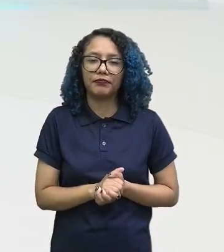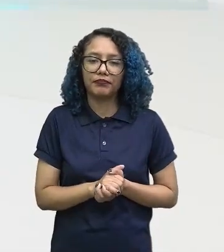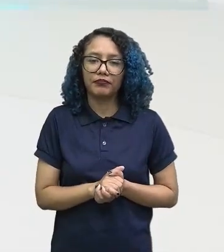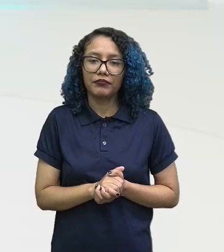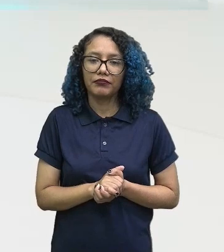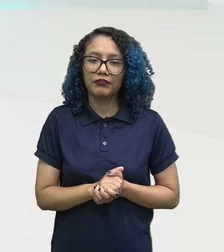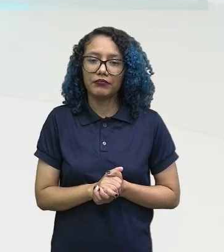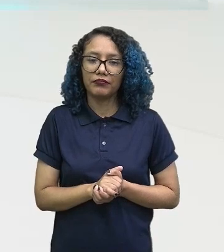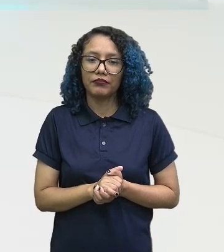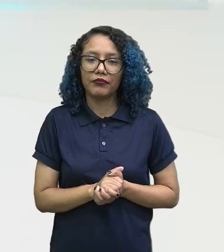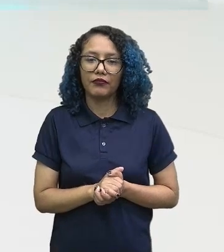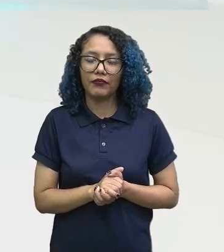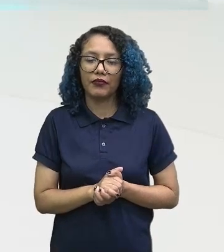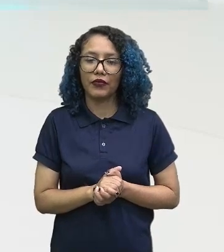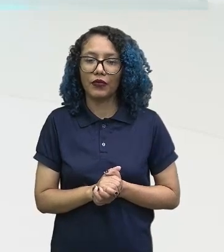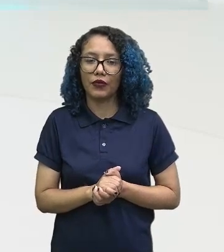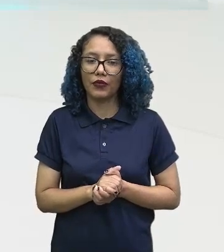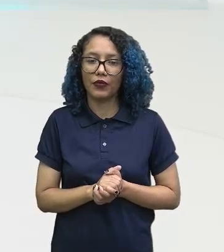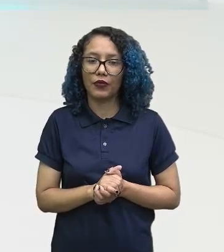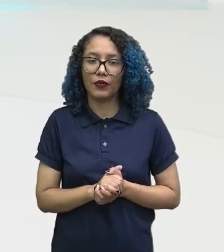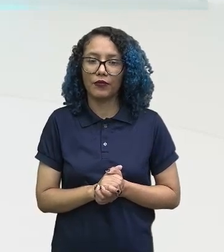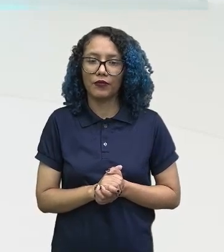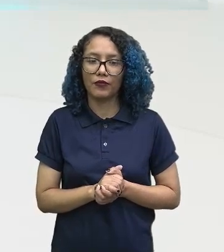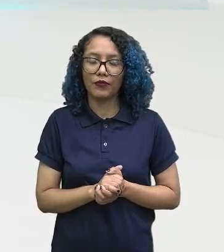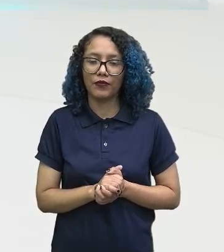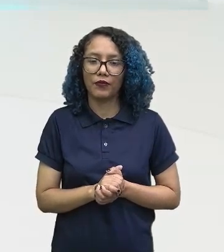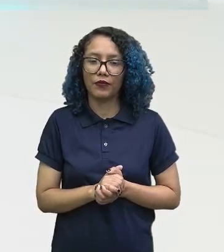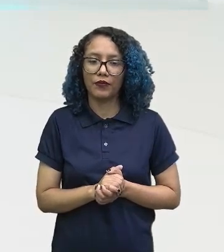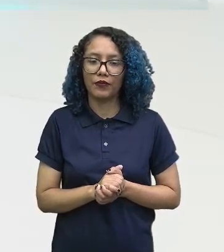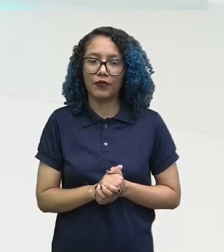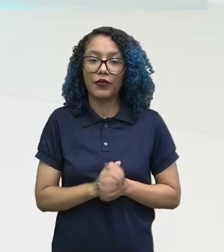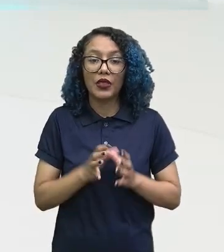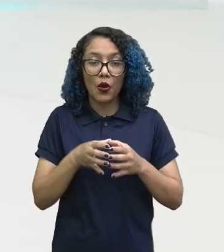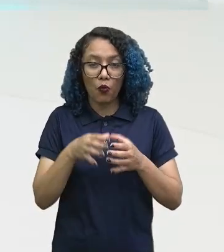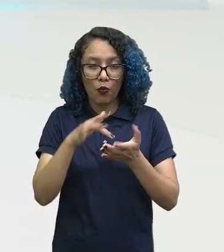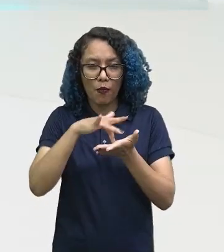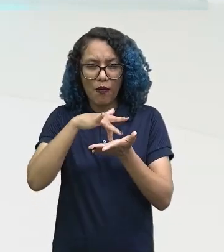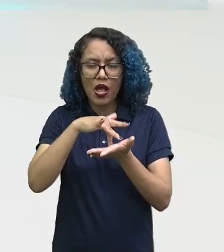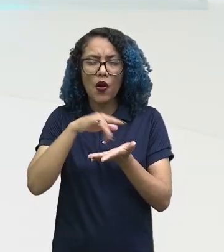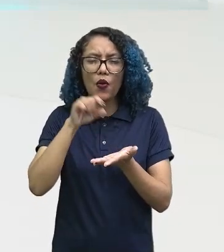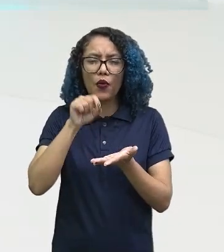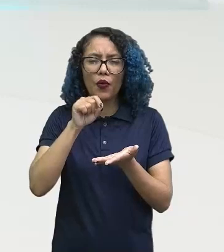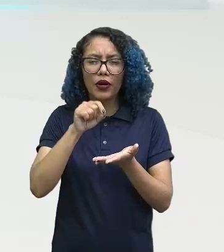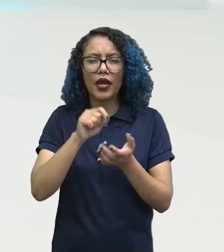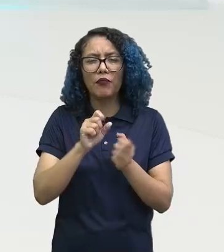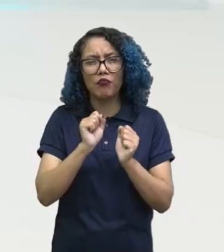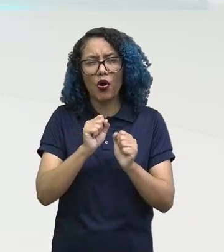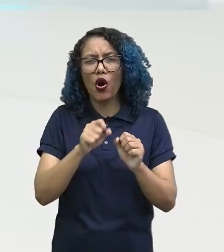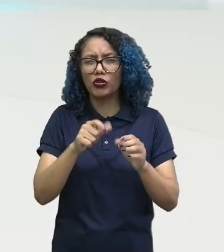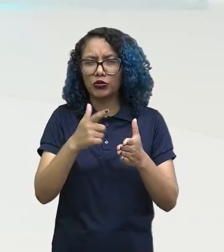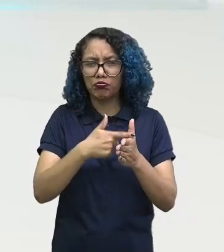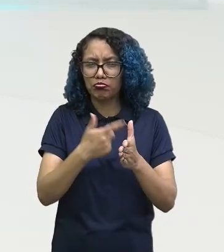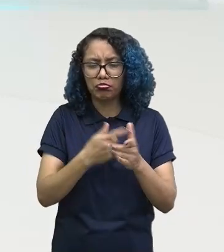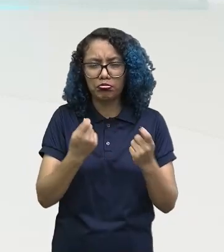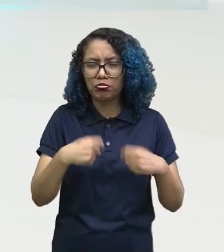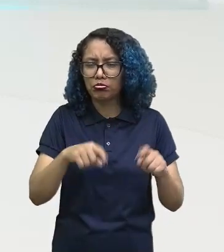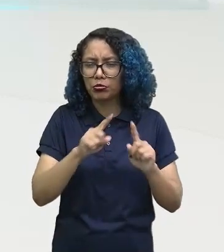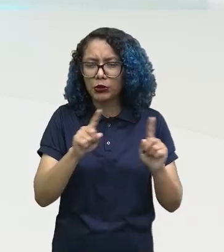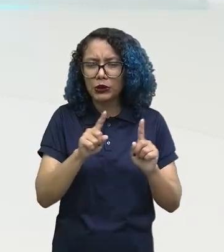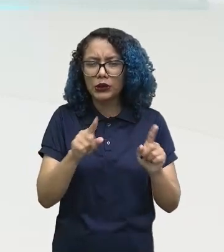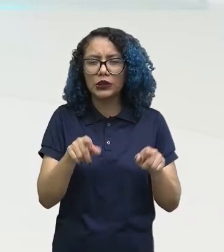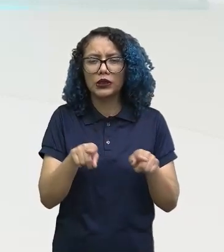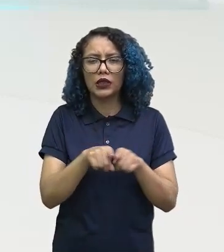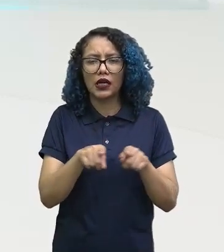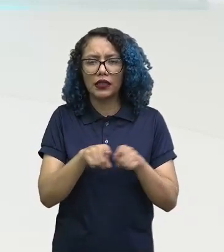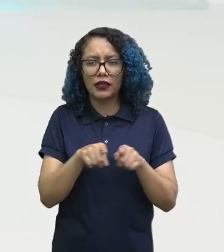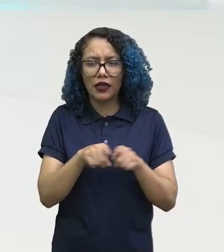Os bailarinos, né, nessa dança moderna, eles dançam descalço, trabalham com